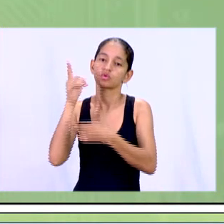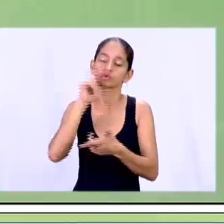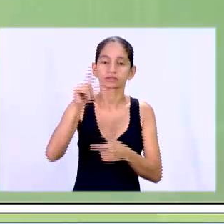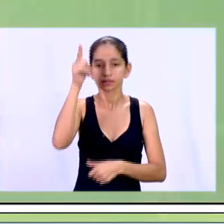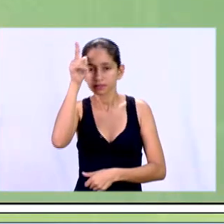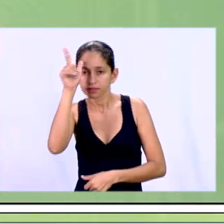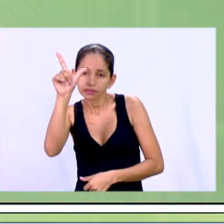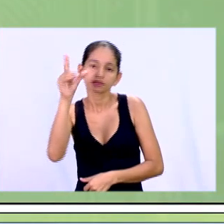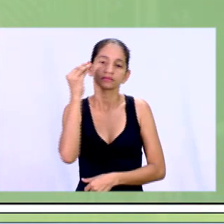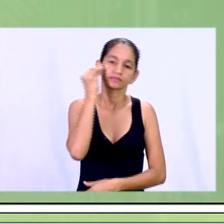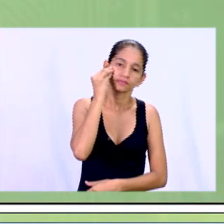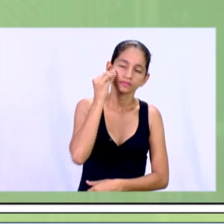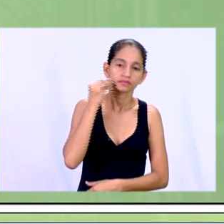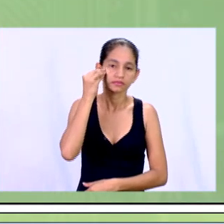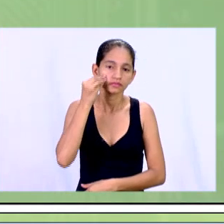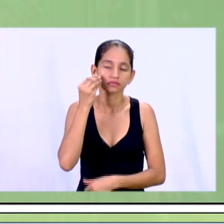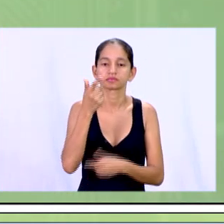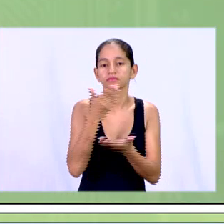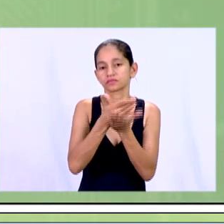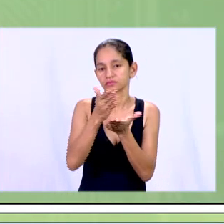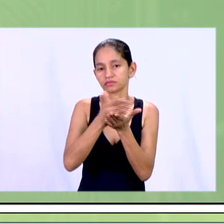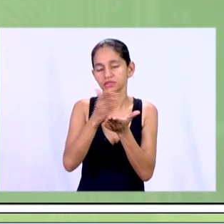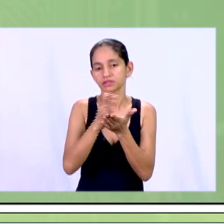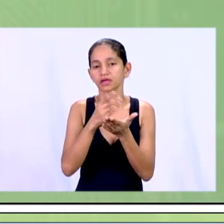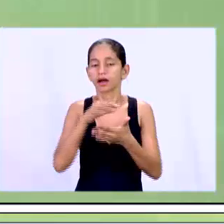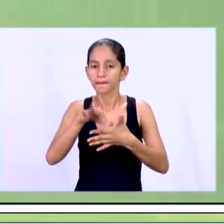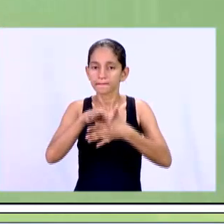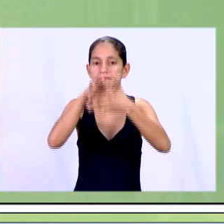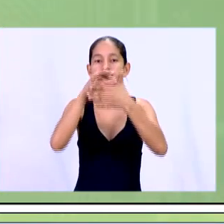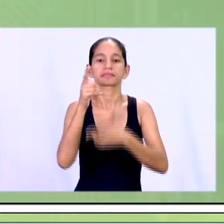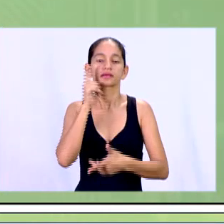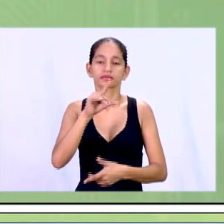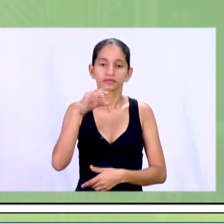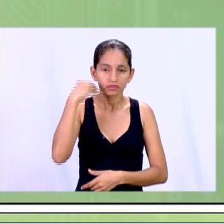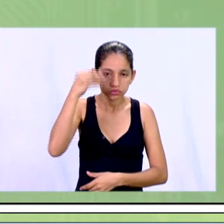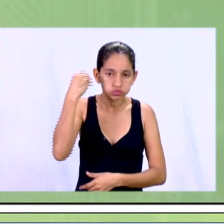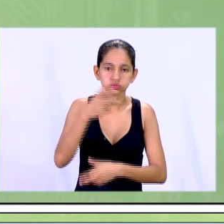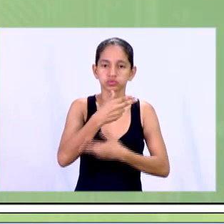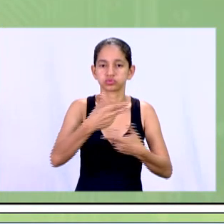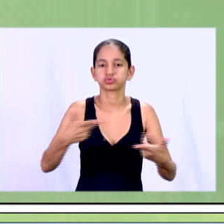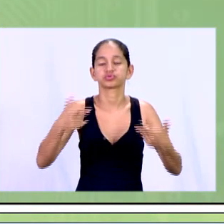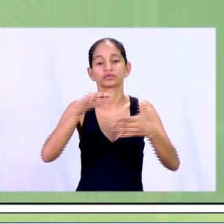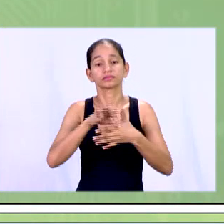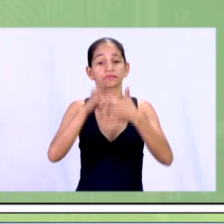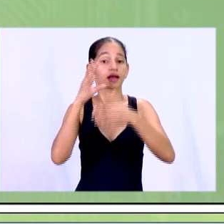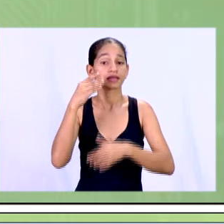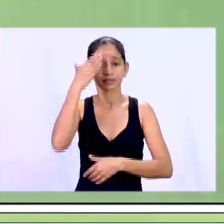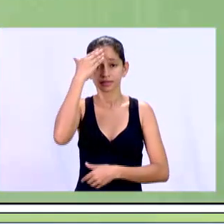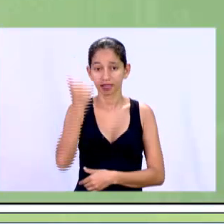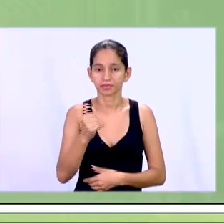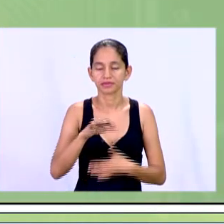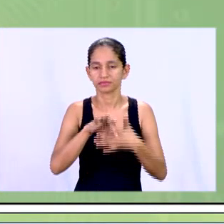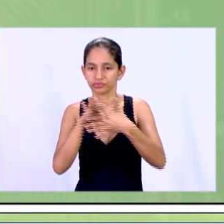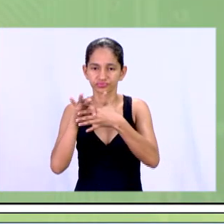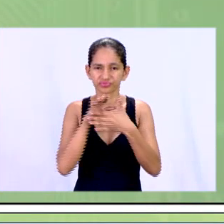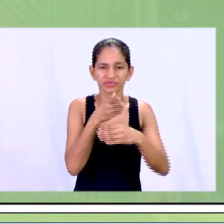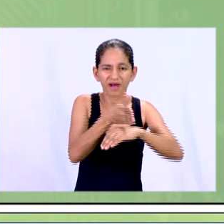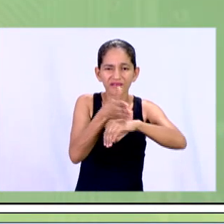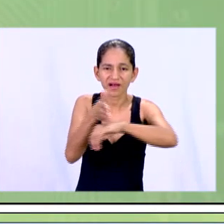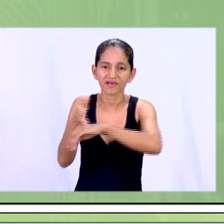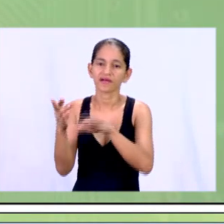buscando essas habilidades, né? Propor inovações também a partir da